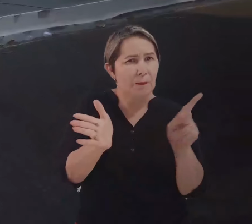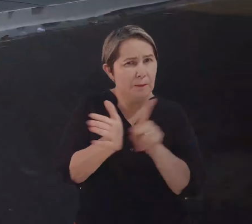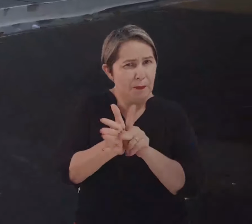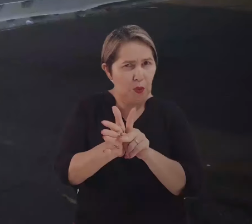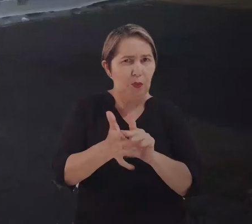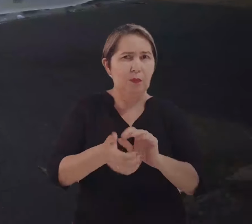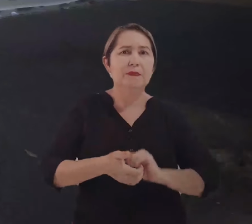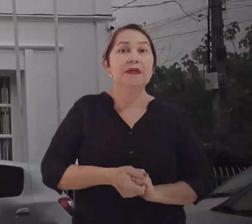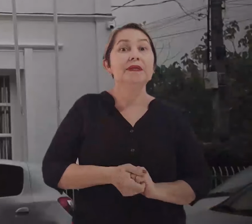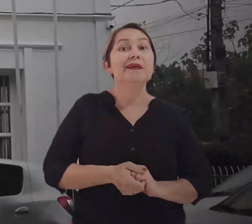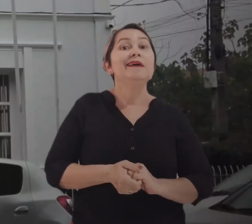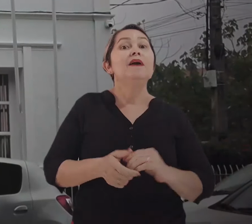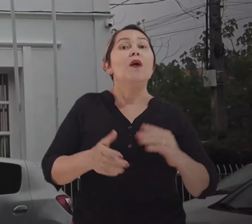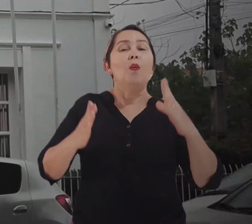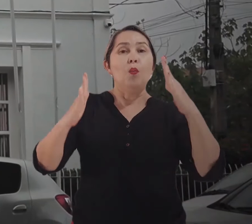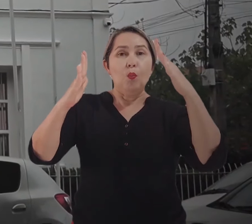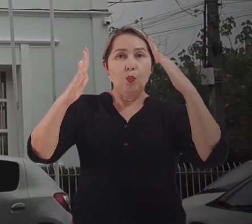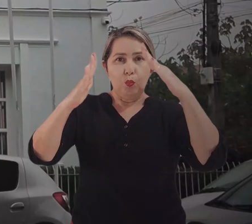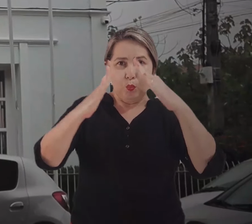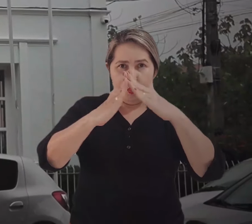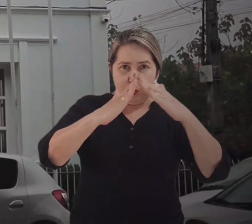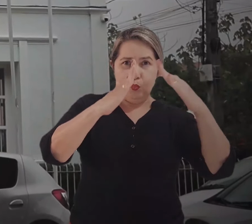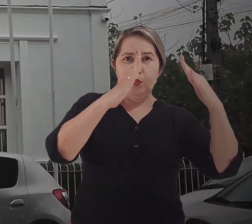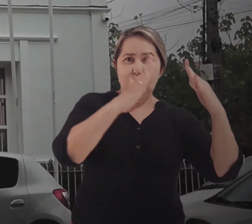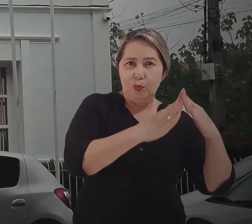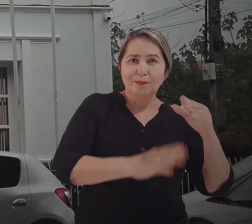São seus casarões antigos.